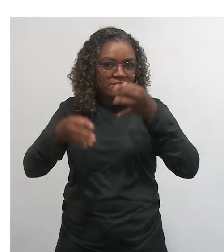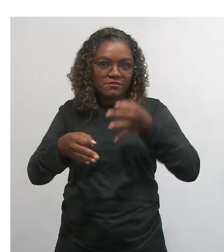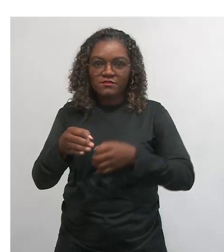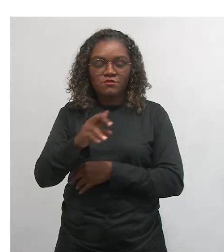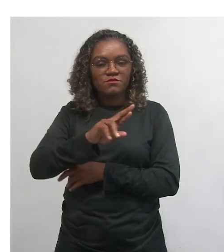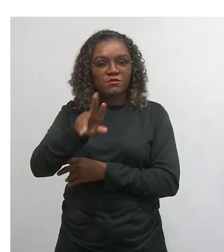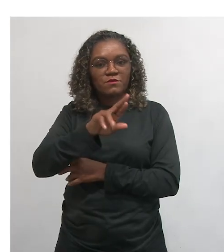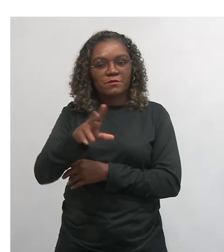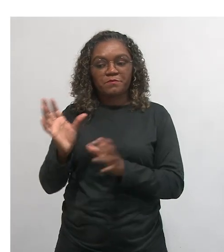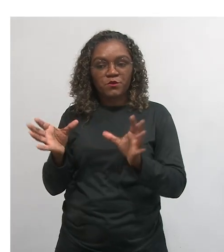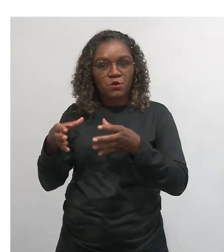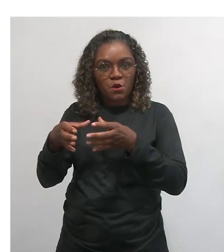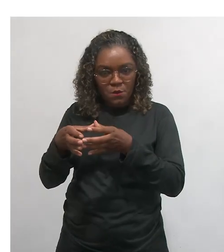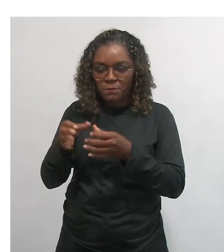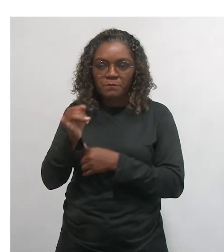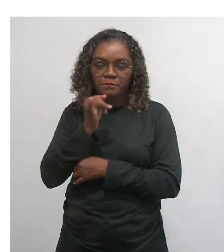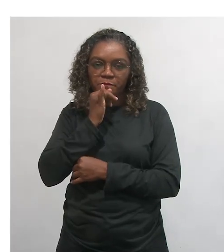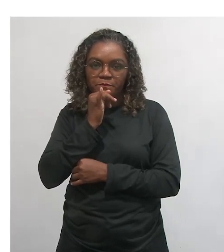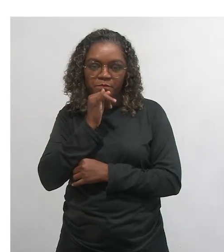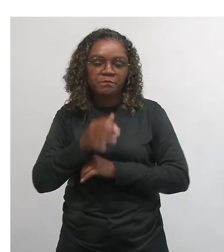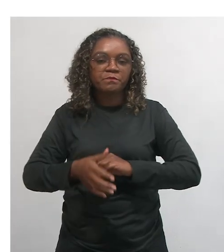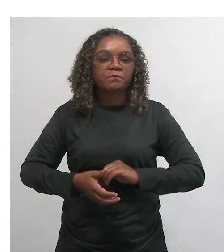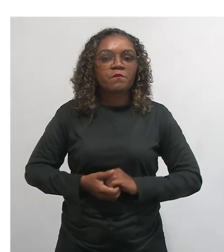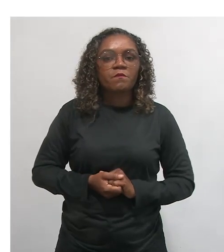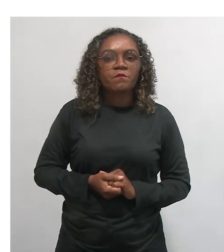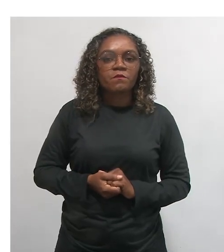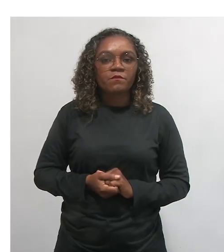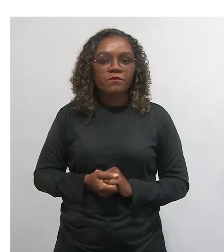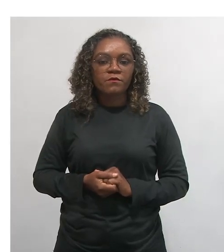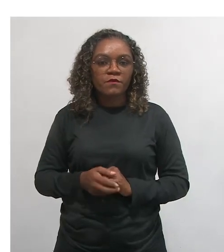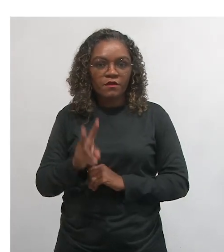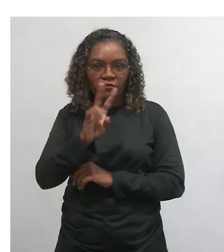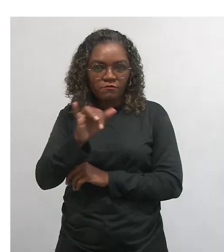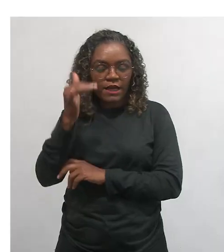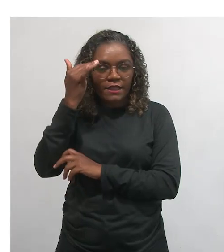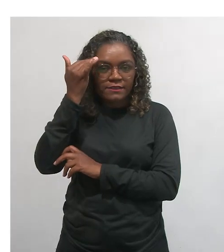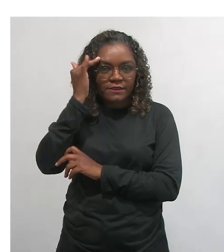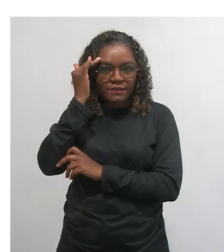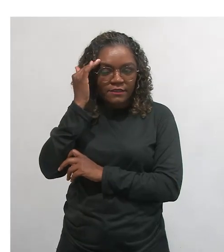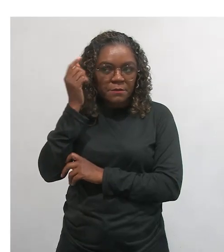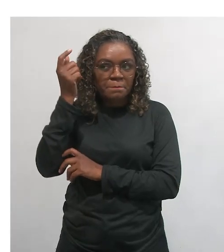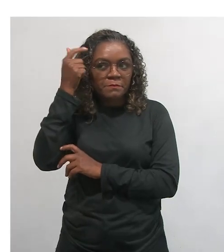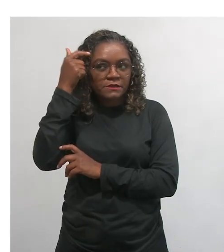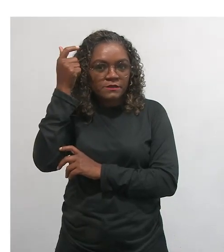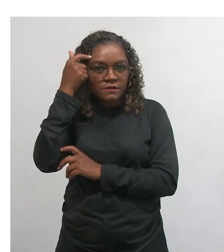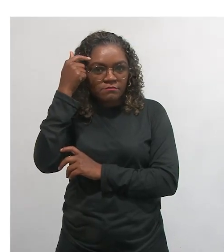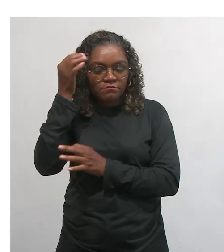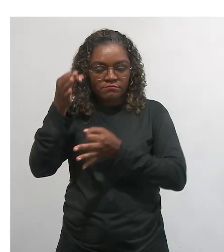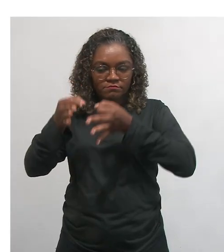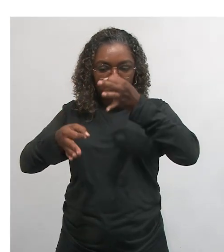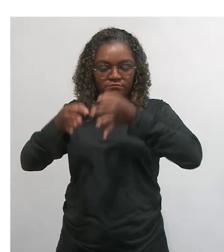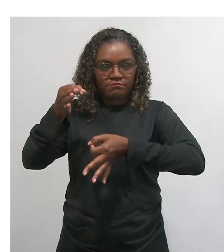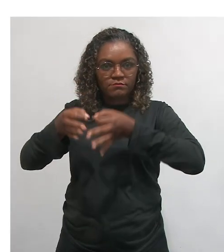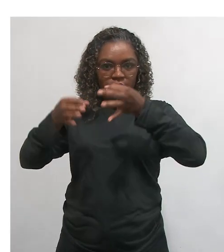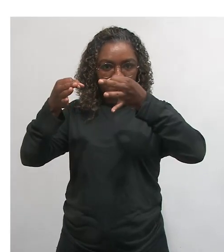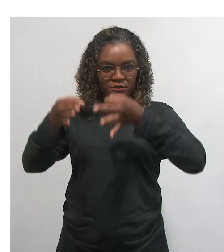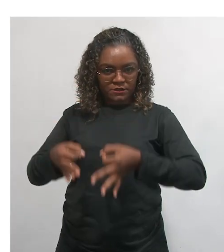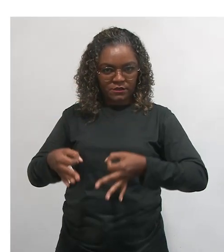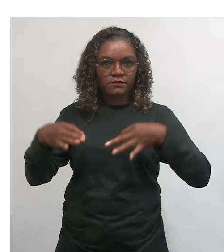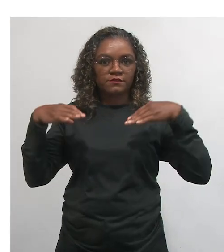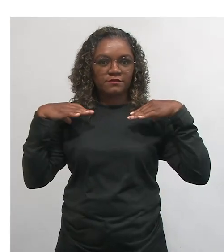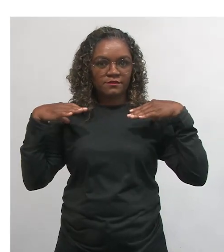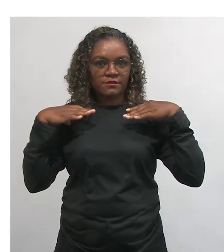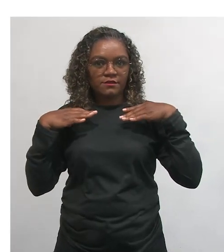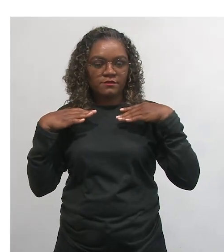assim. Há um grupo que vai ter essa incumbência de pensar a cidade